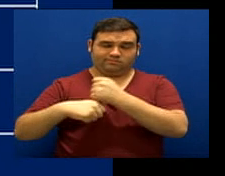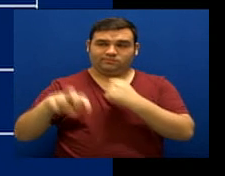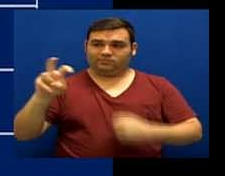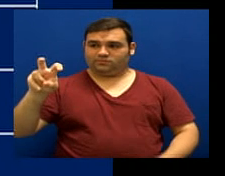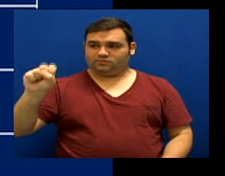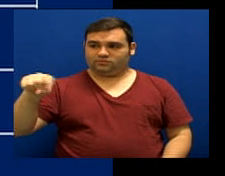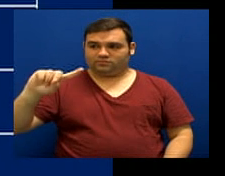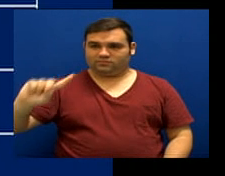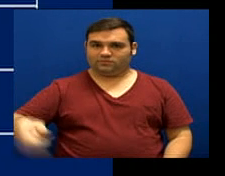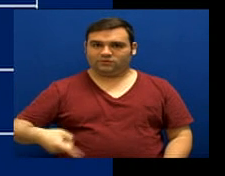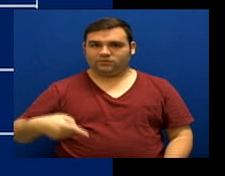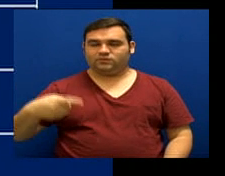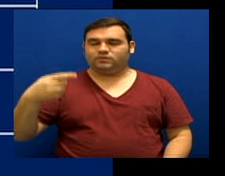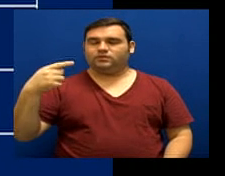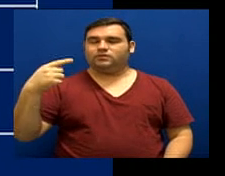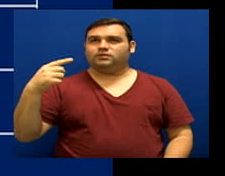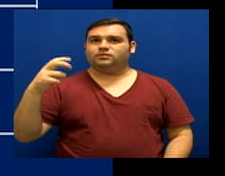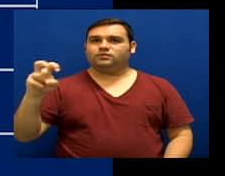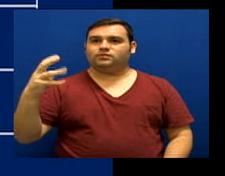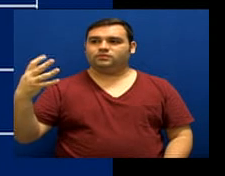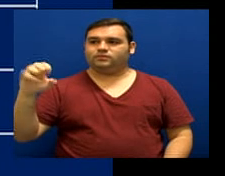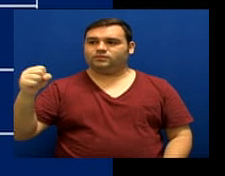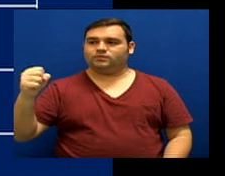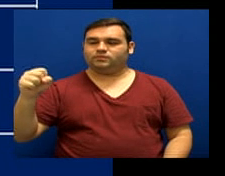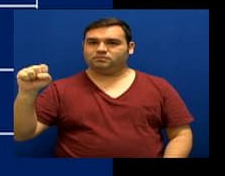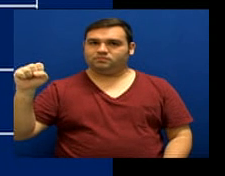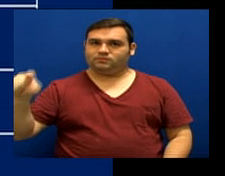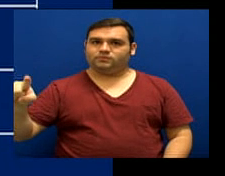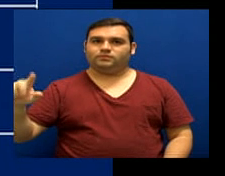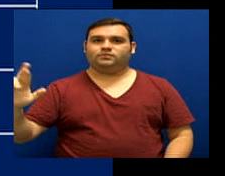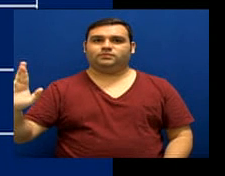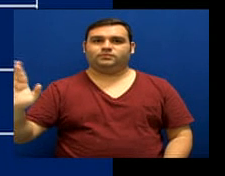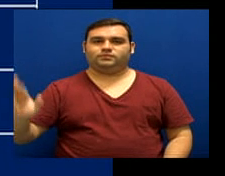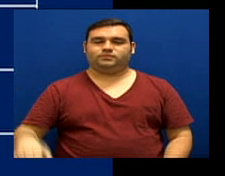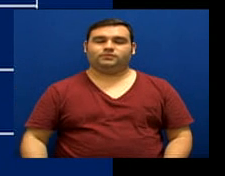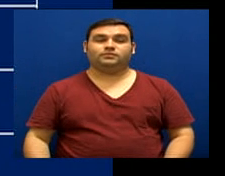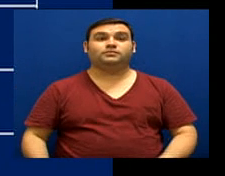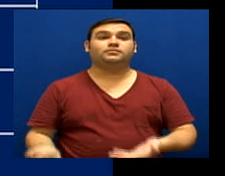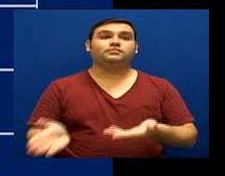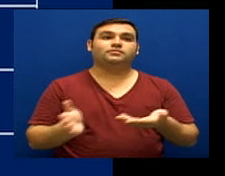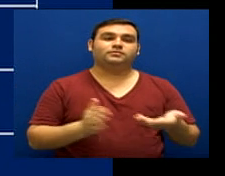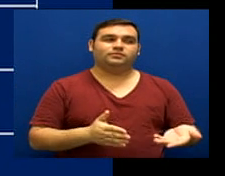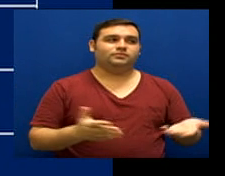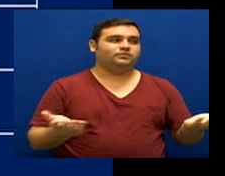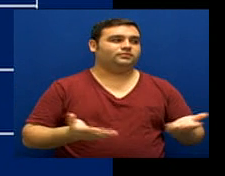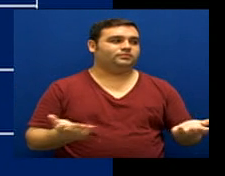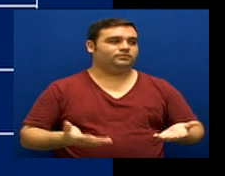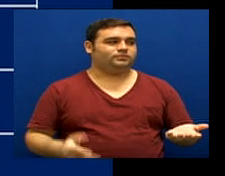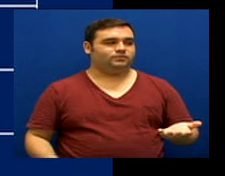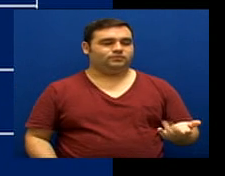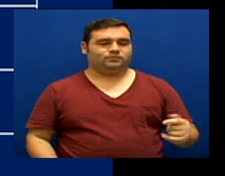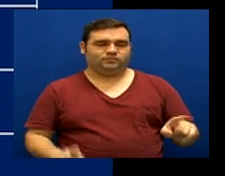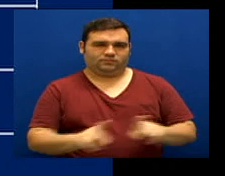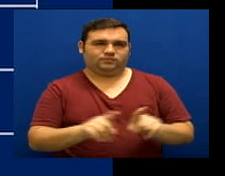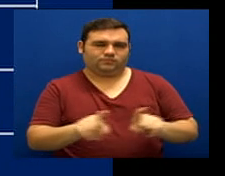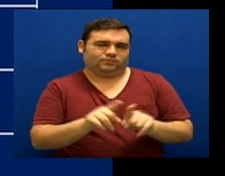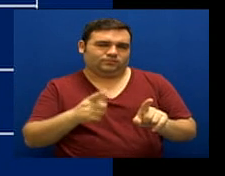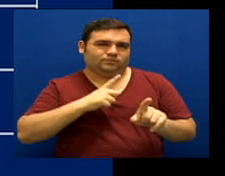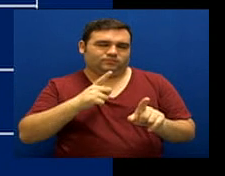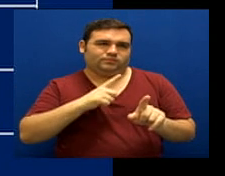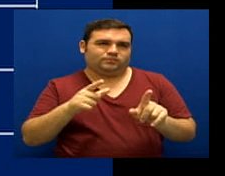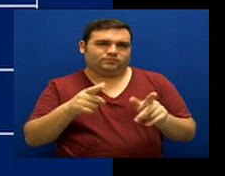milhões duzentos e quarenta e oito mil reais aqui há uma pequena